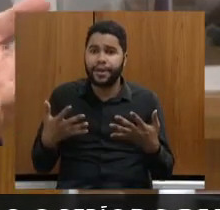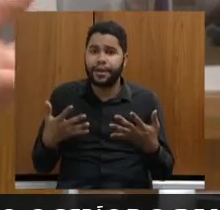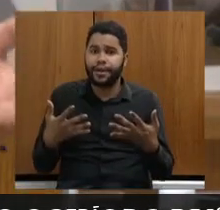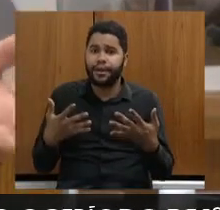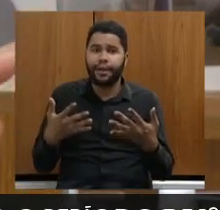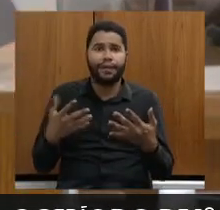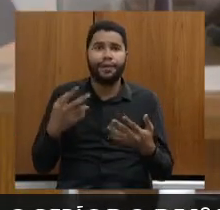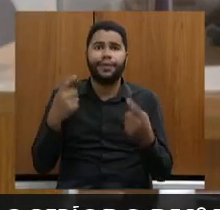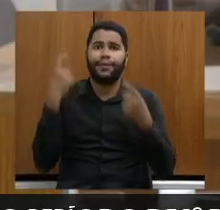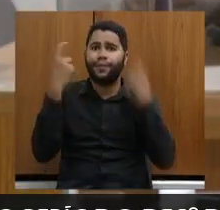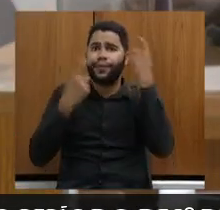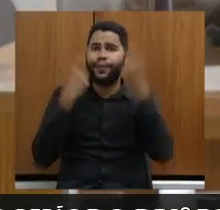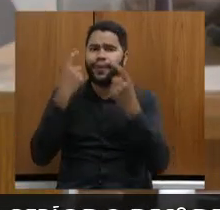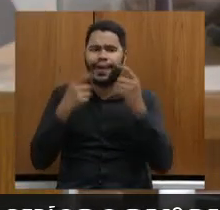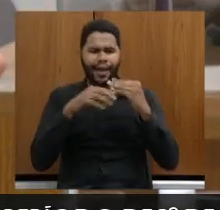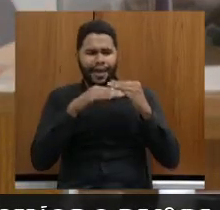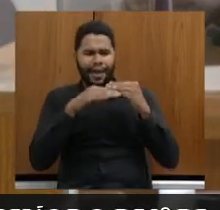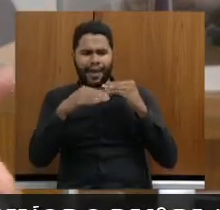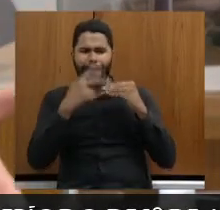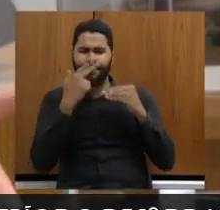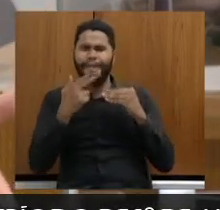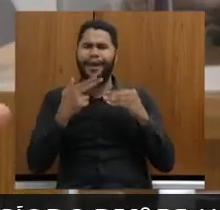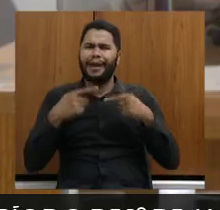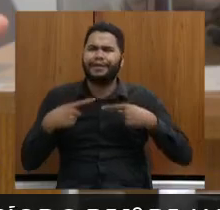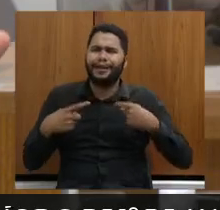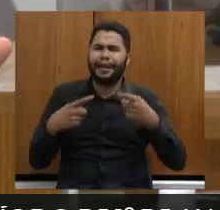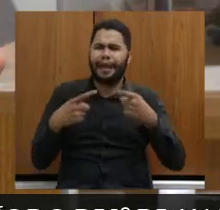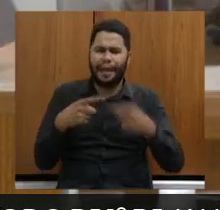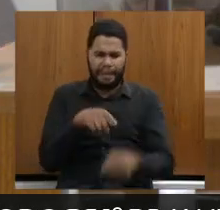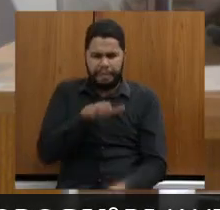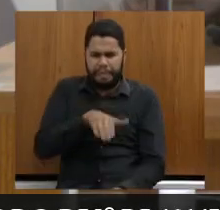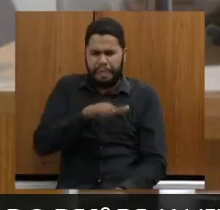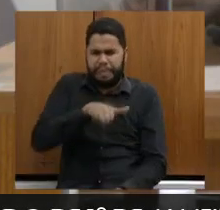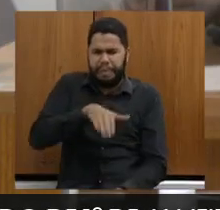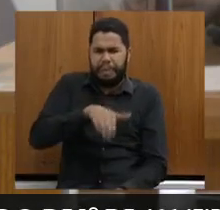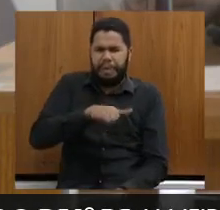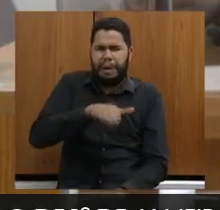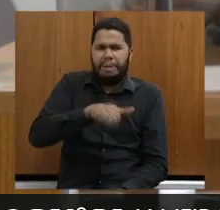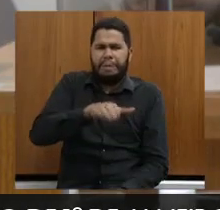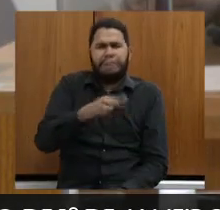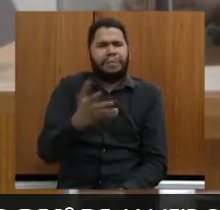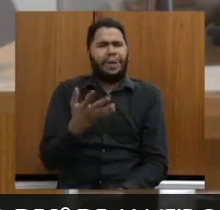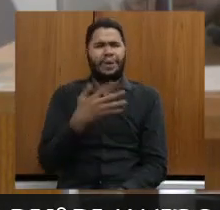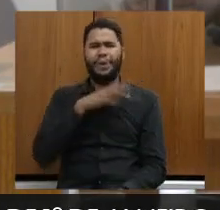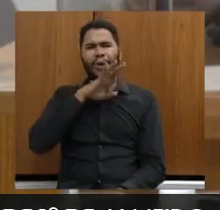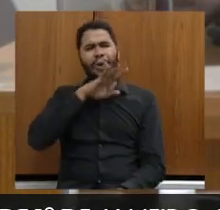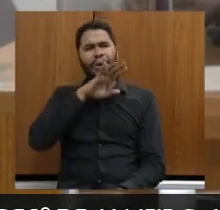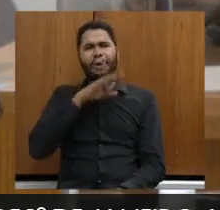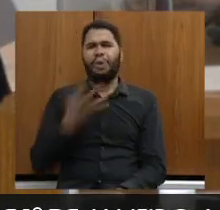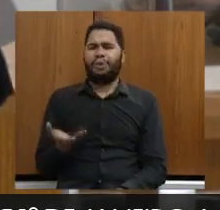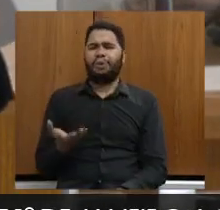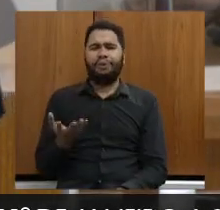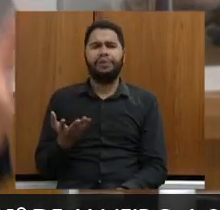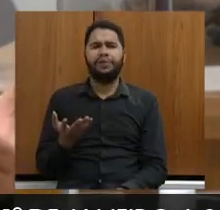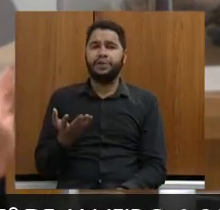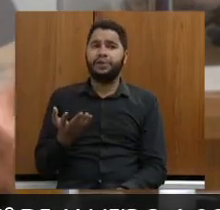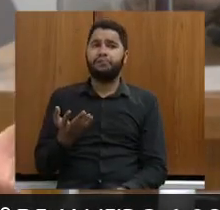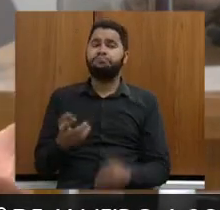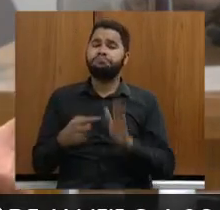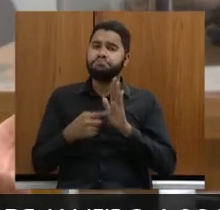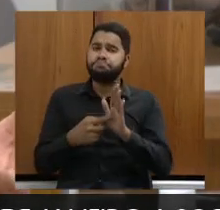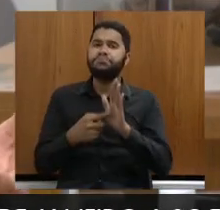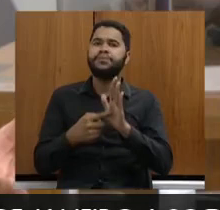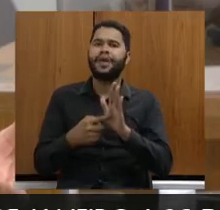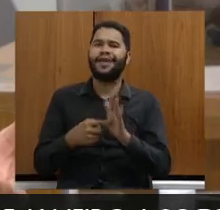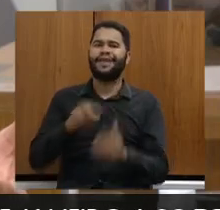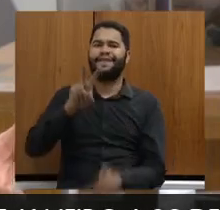declaração de que a estrada Parece que foi passou por uma guerra bombardeou não tem como passar eu tô trazendo aqui de vossa excelência a